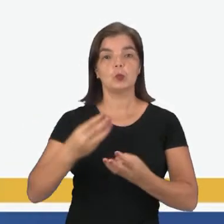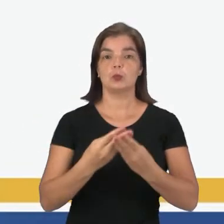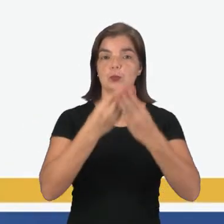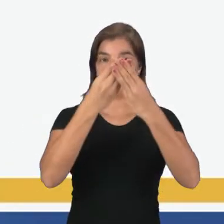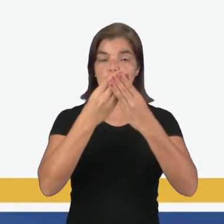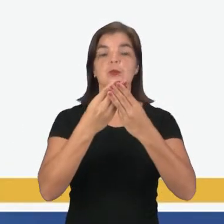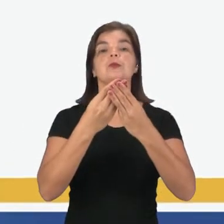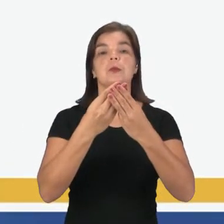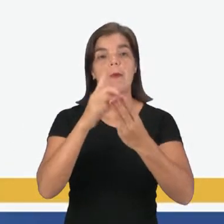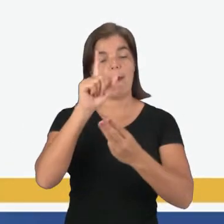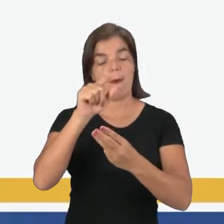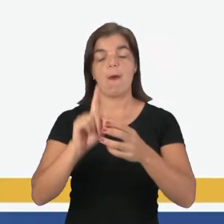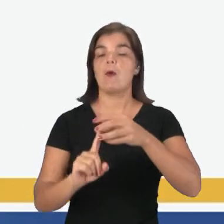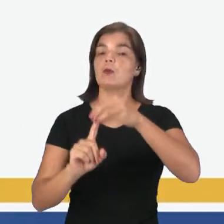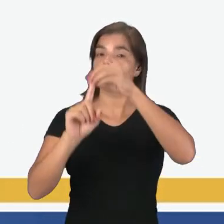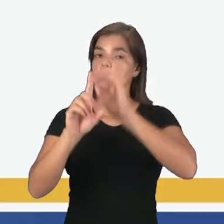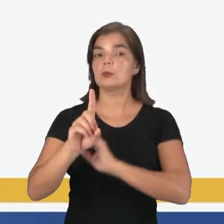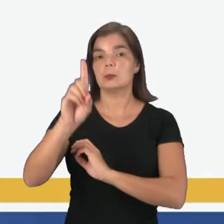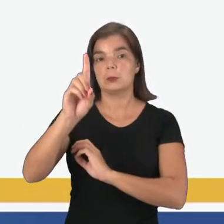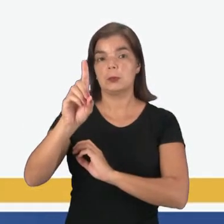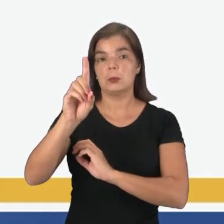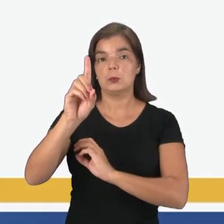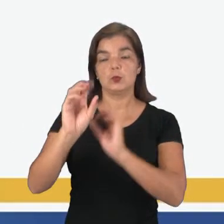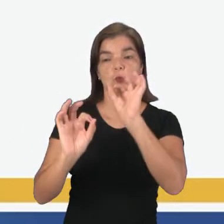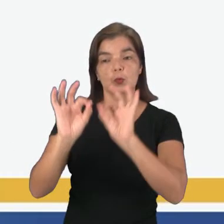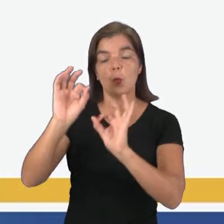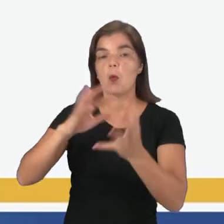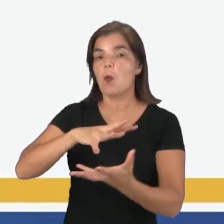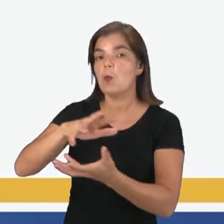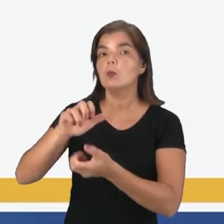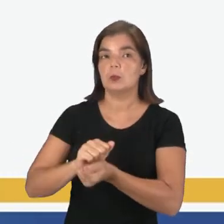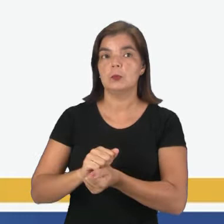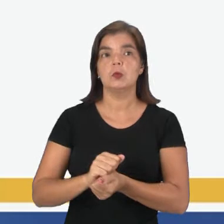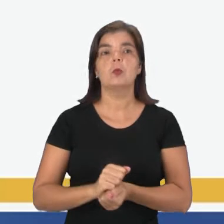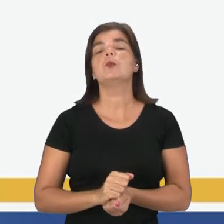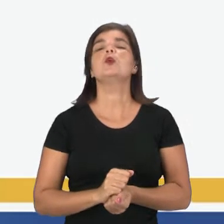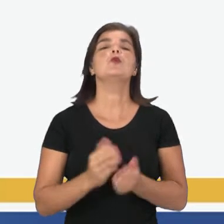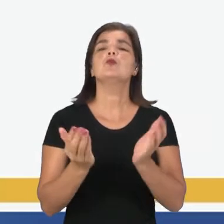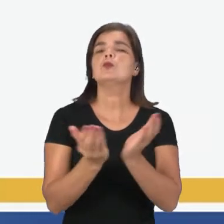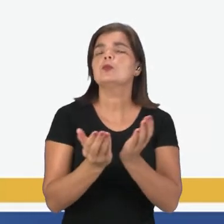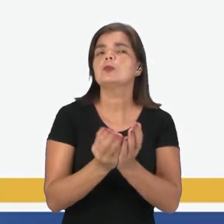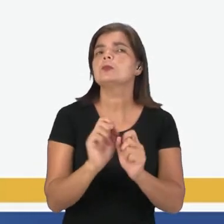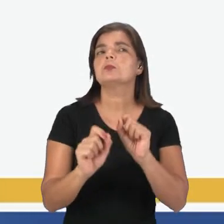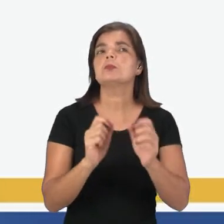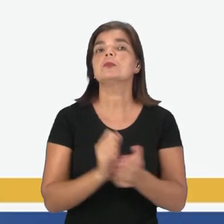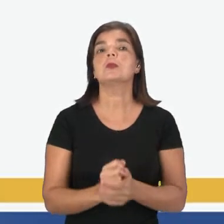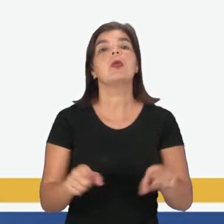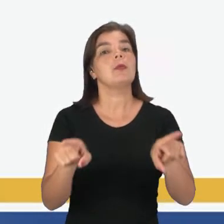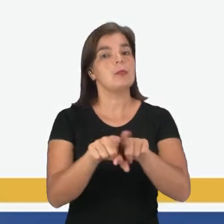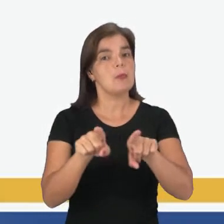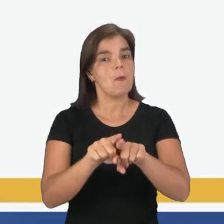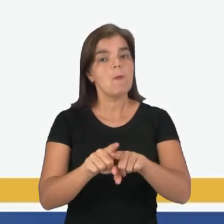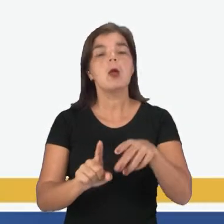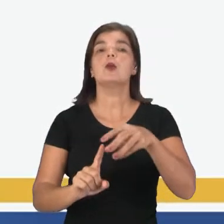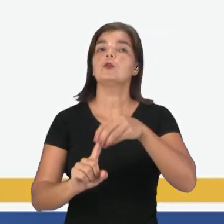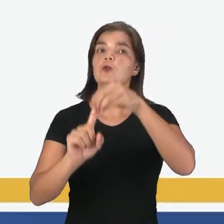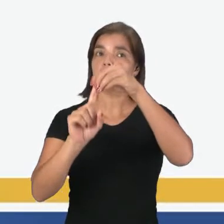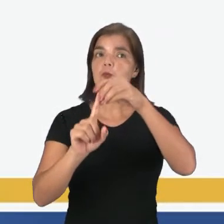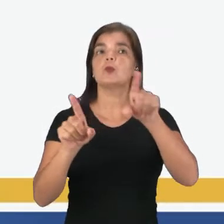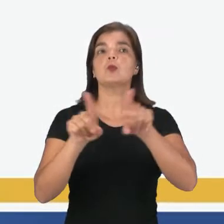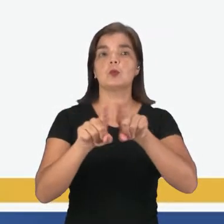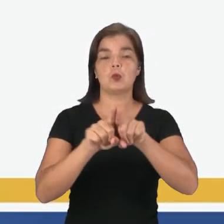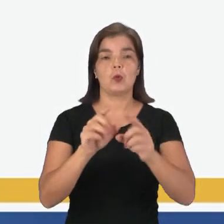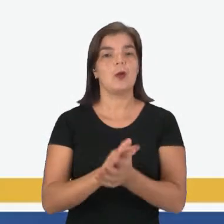no judaísmo o transcendente é um Deus só, criador dos céus e da terra. E no cristianismo, um só Deus